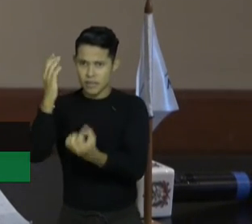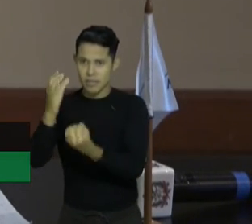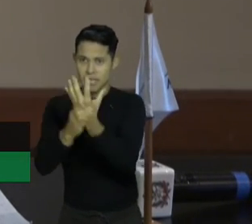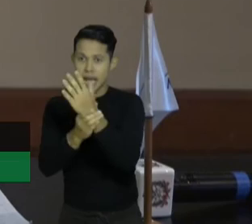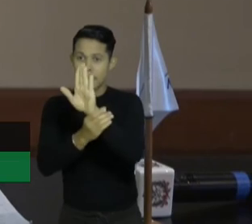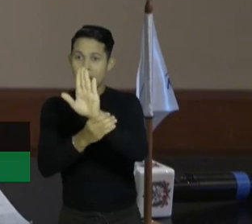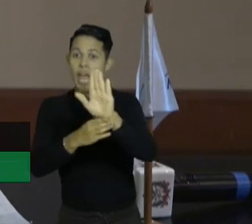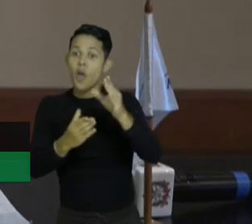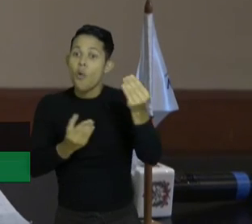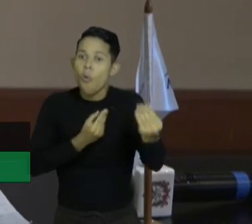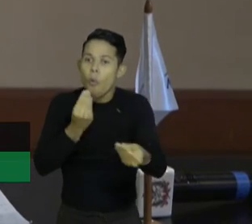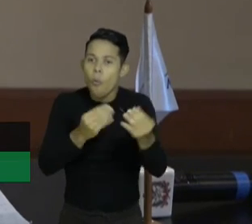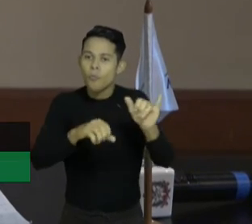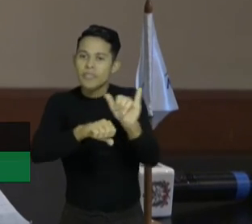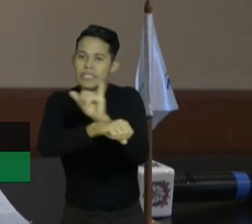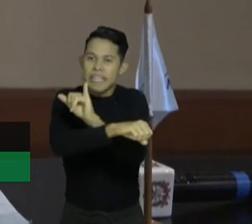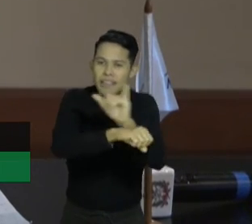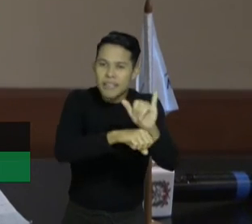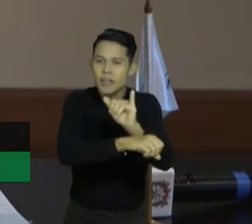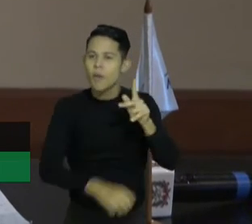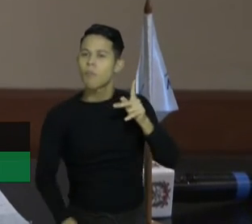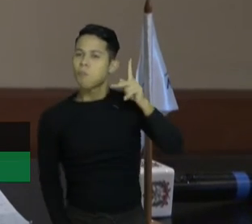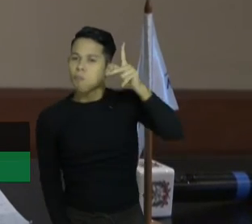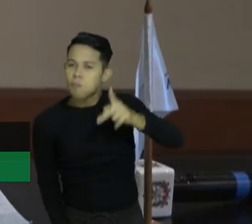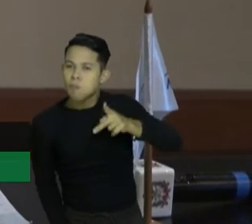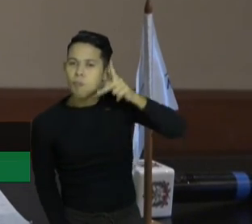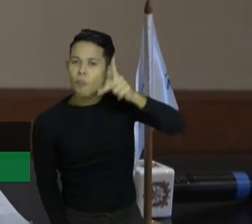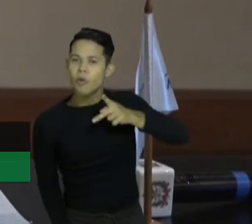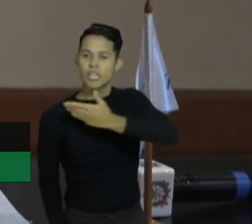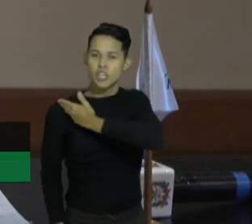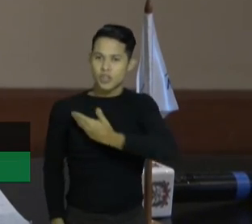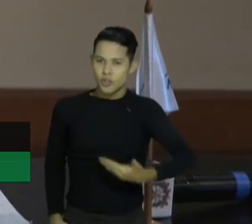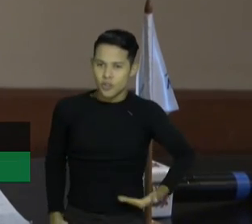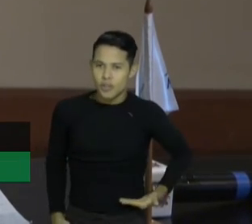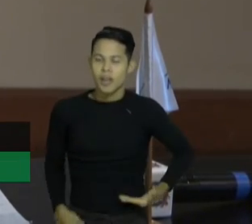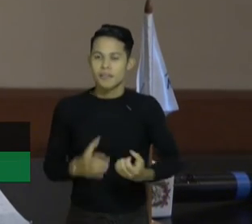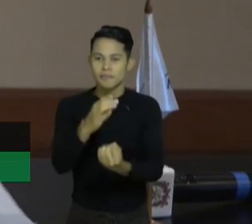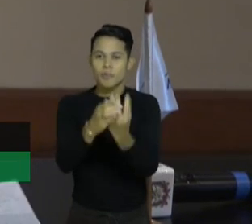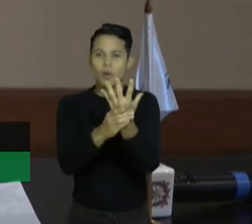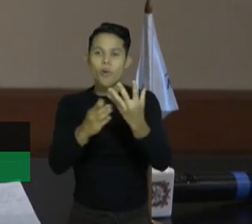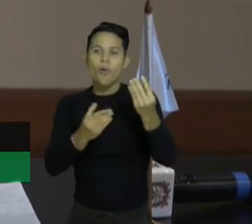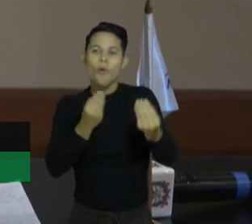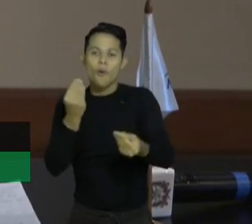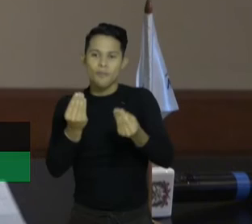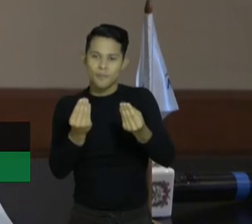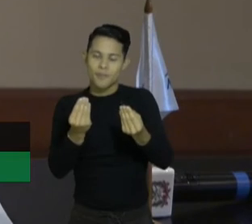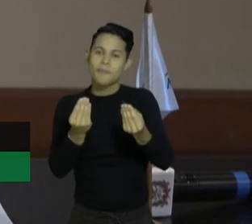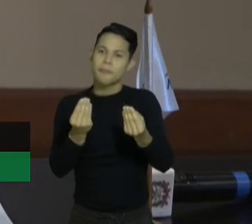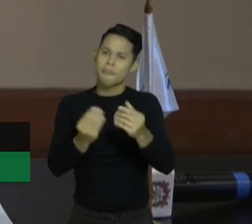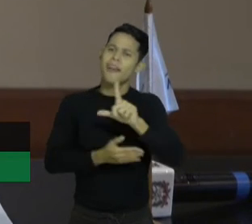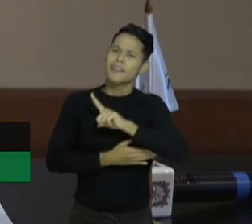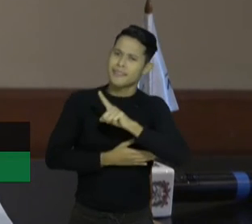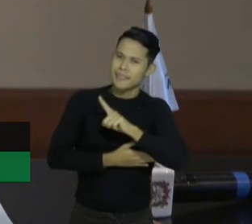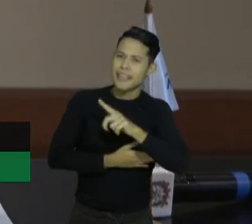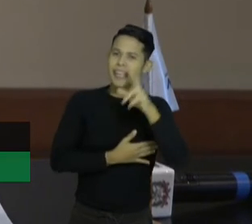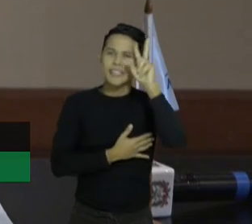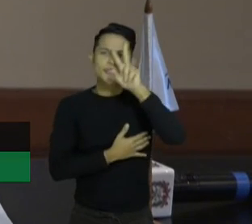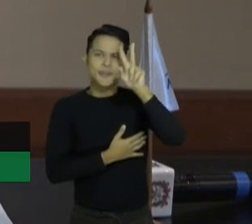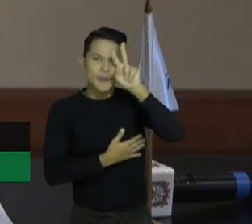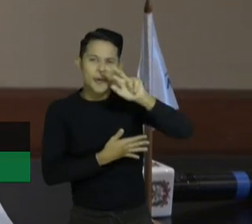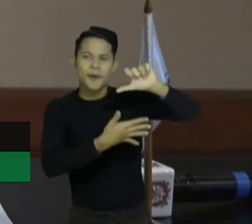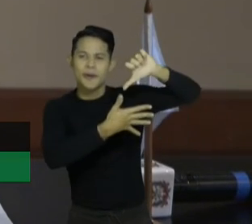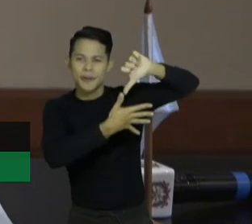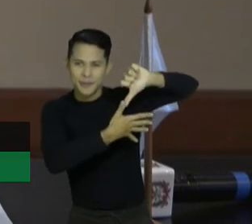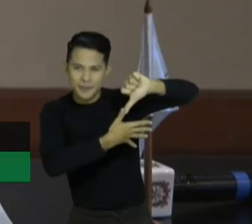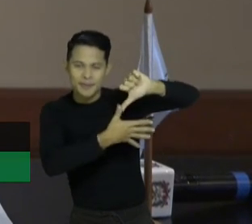boa política pública né Eh porque aí tem um fator infelizmente aí tem a ver com um histórico latino-americano e do Brasil